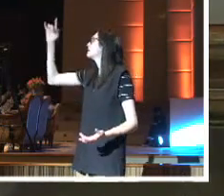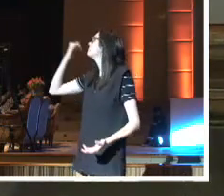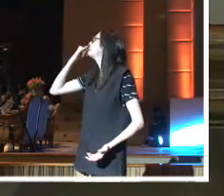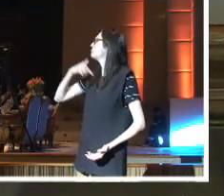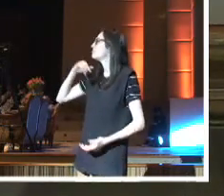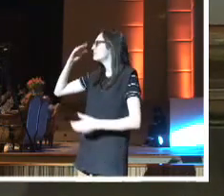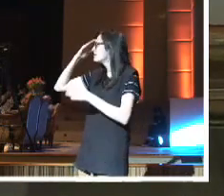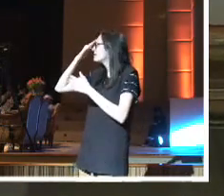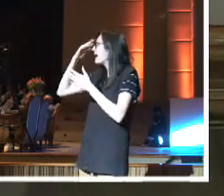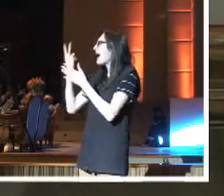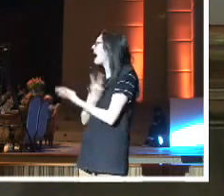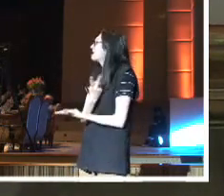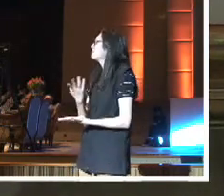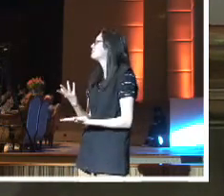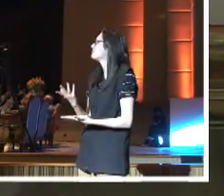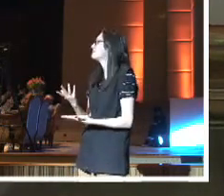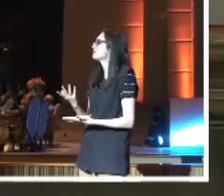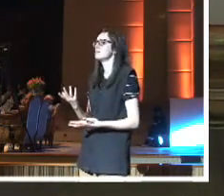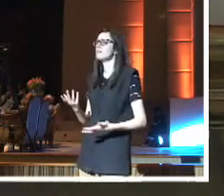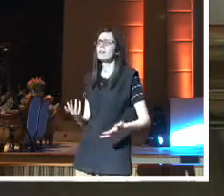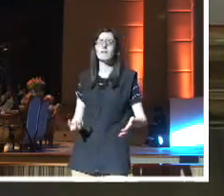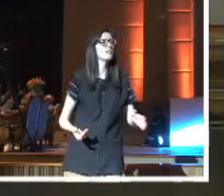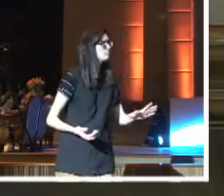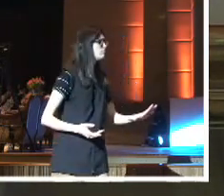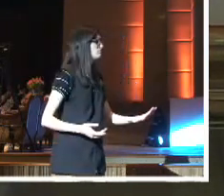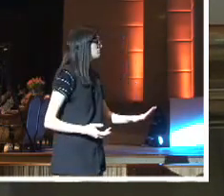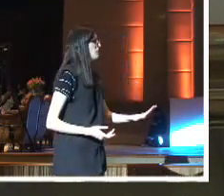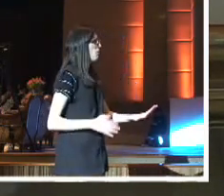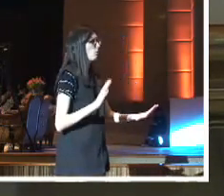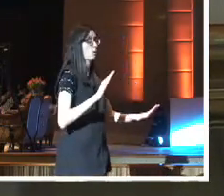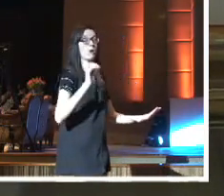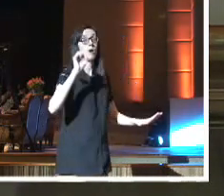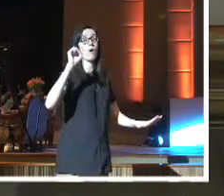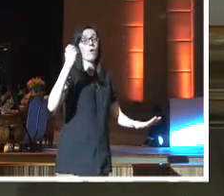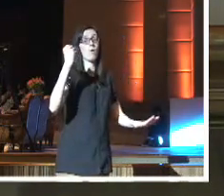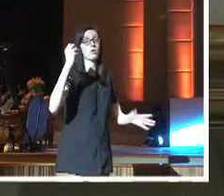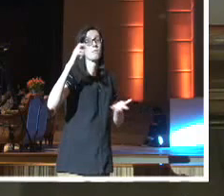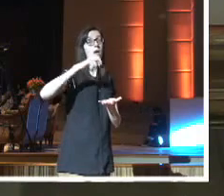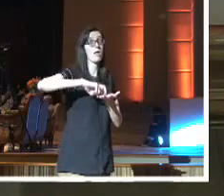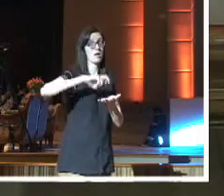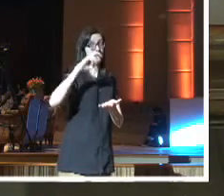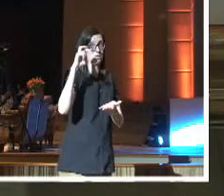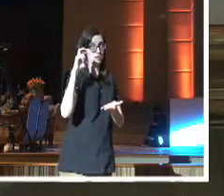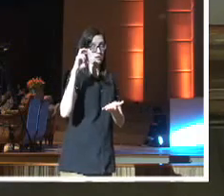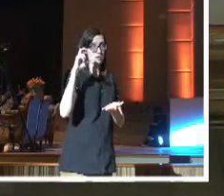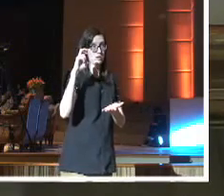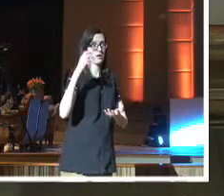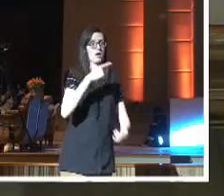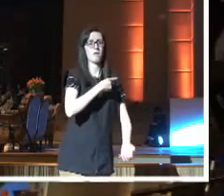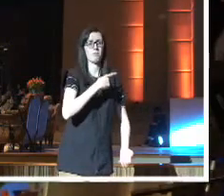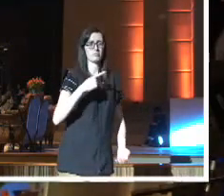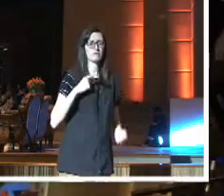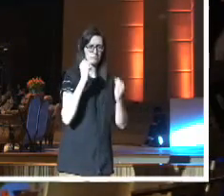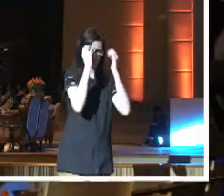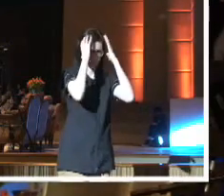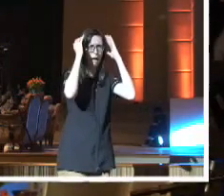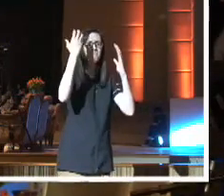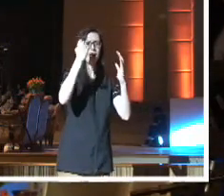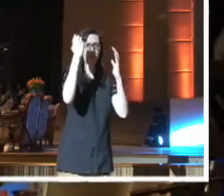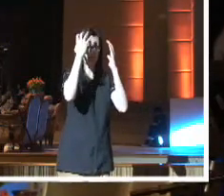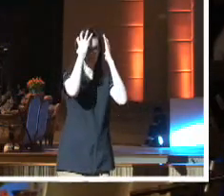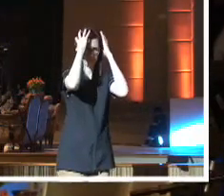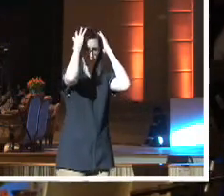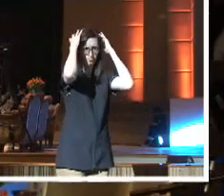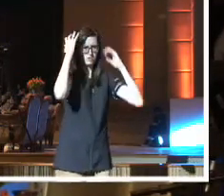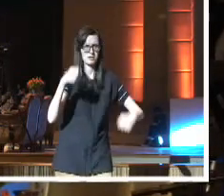tudo errado? Ele falou: não. Quando foi 8 horas da manhã, no dia seguinte, um pastor de cabelos grisalhos,